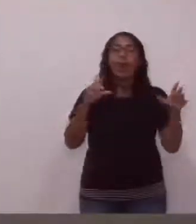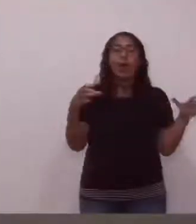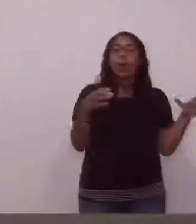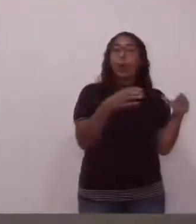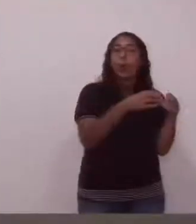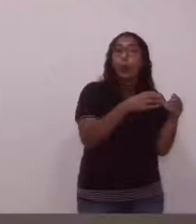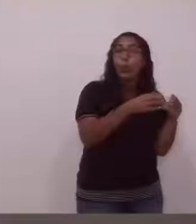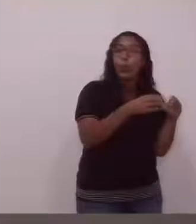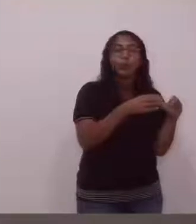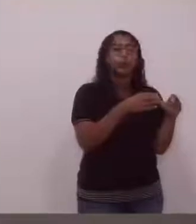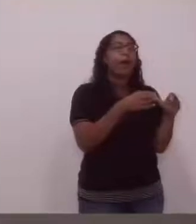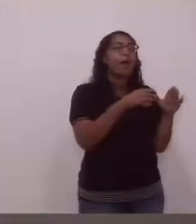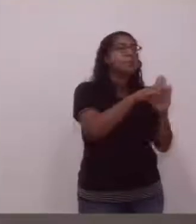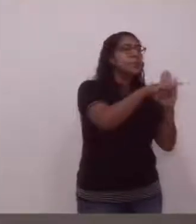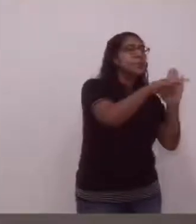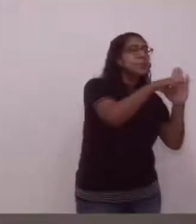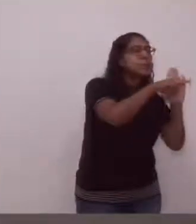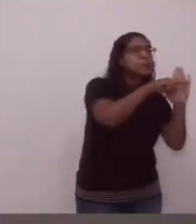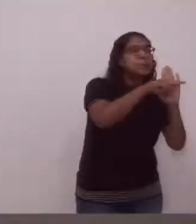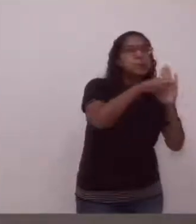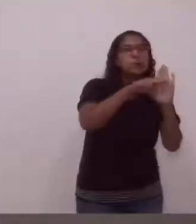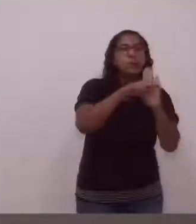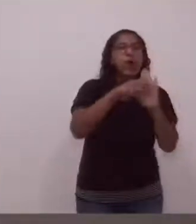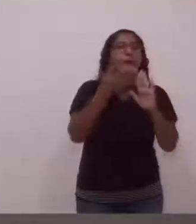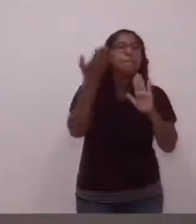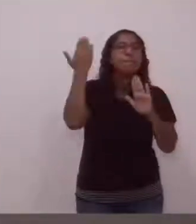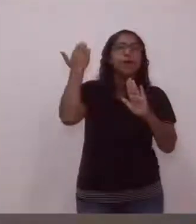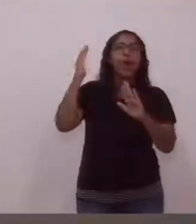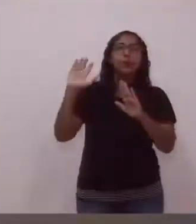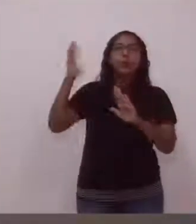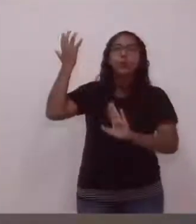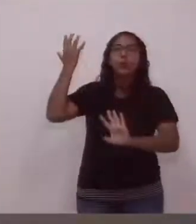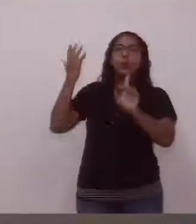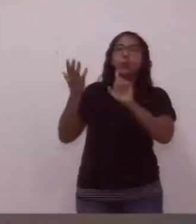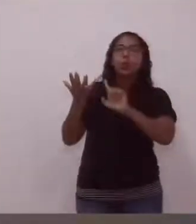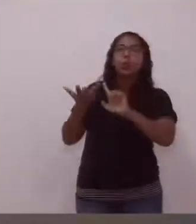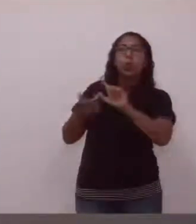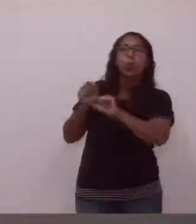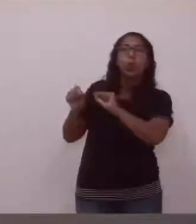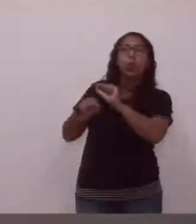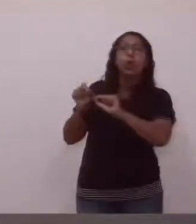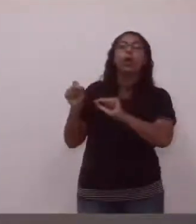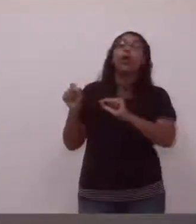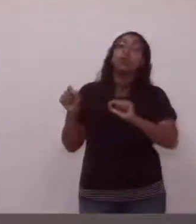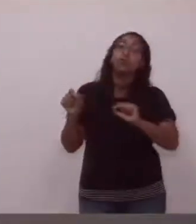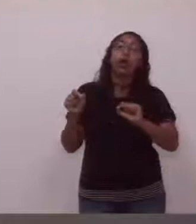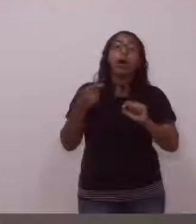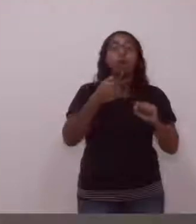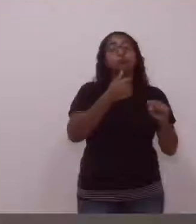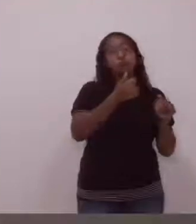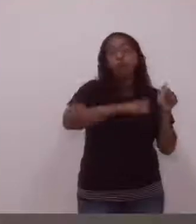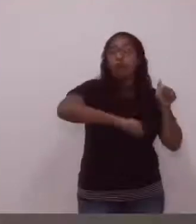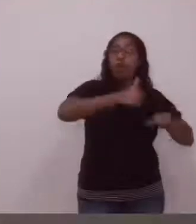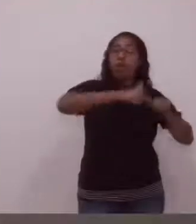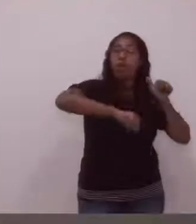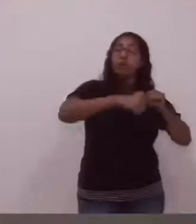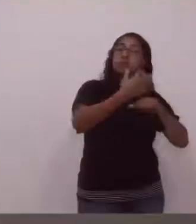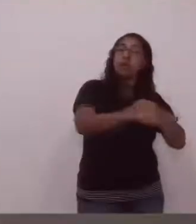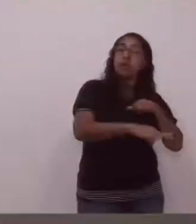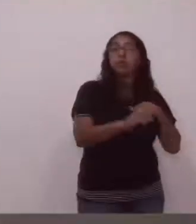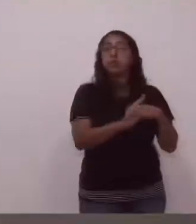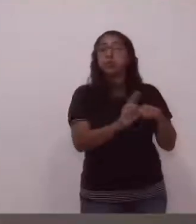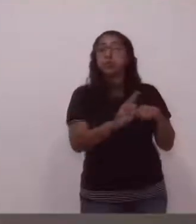tona tudo aquilo que aconteceu. E se realmente se fez de forma correta, é a oportunidade para